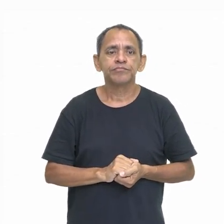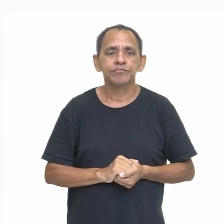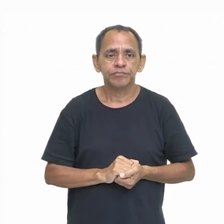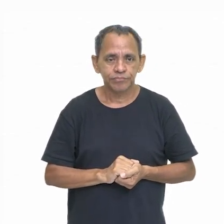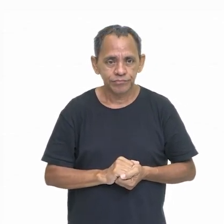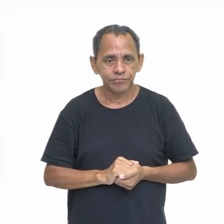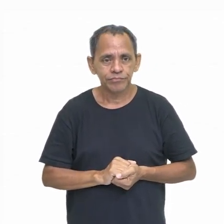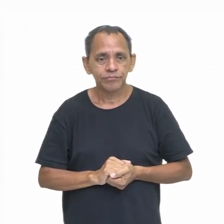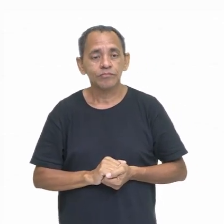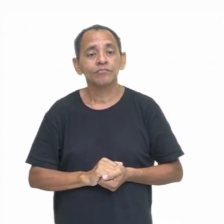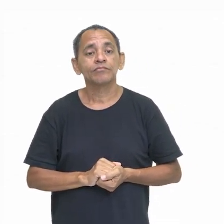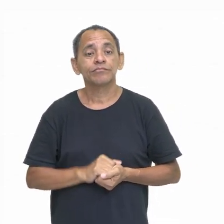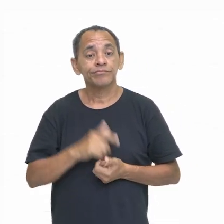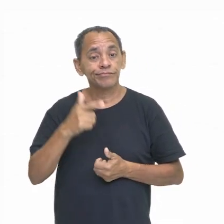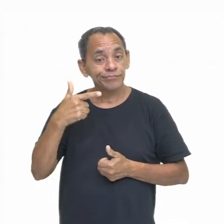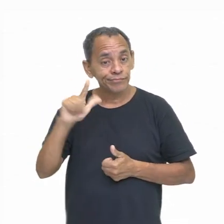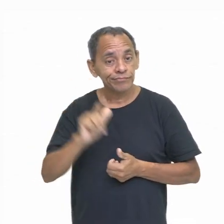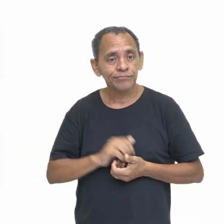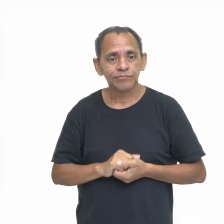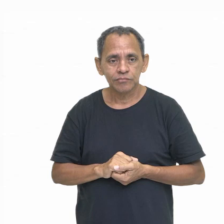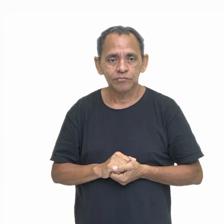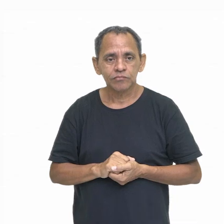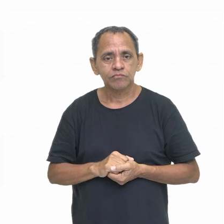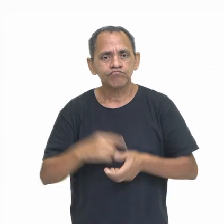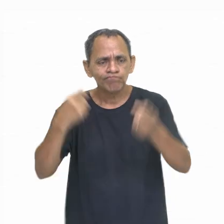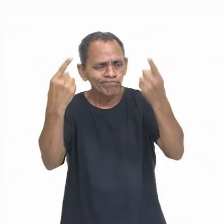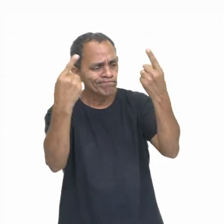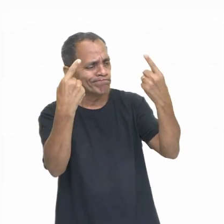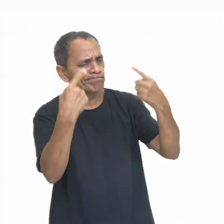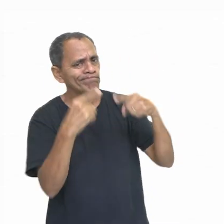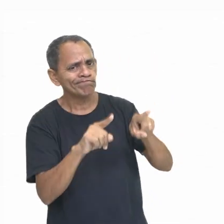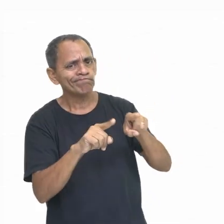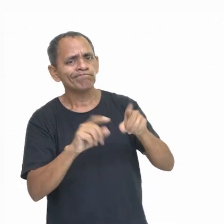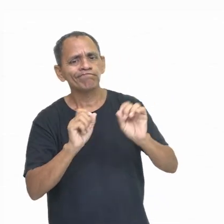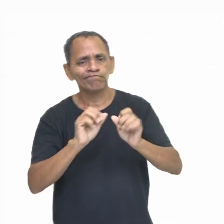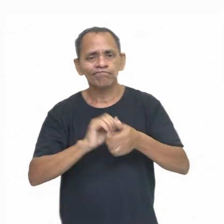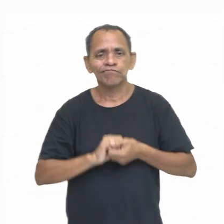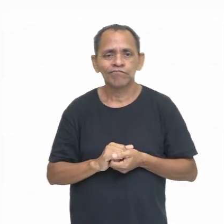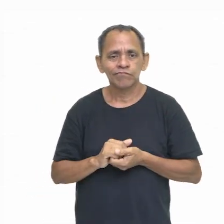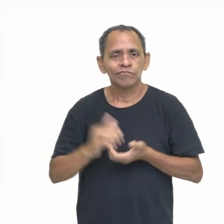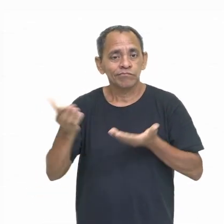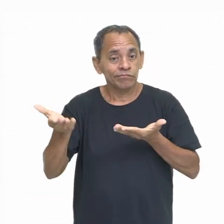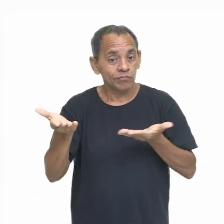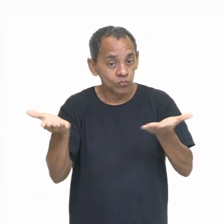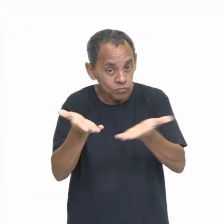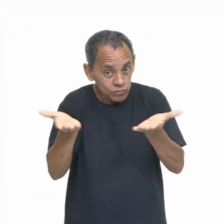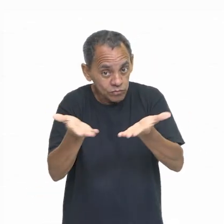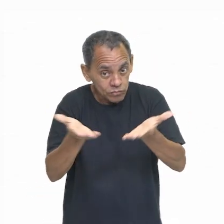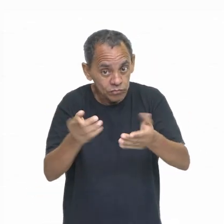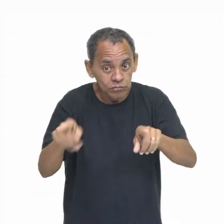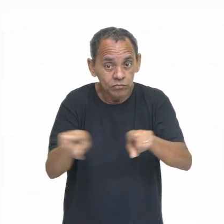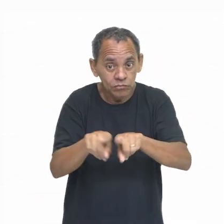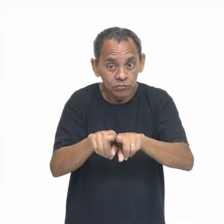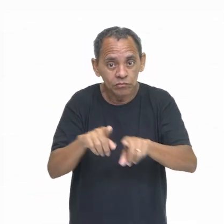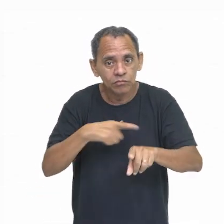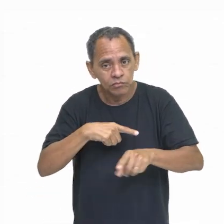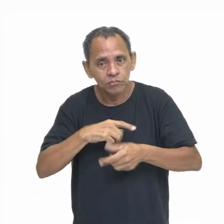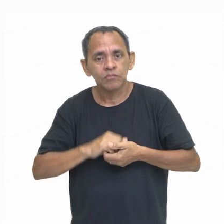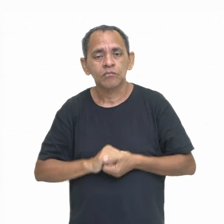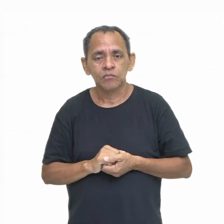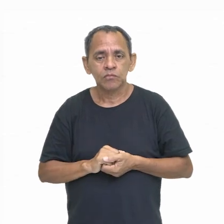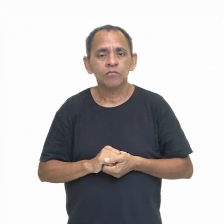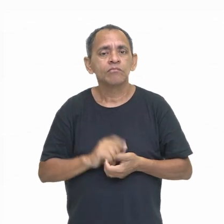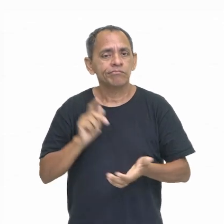contemporâneos. Apesar das transformações políticas e sociais, o clientelismo ainda é